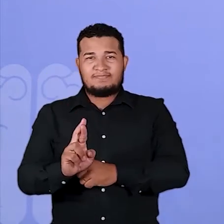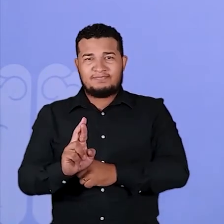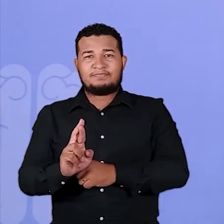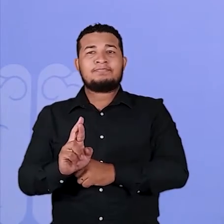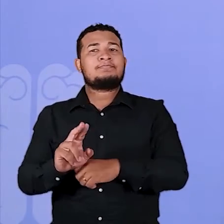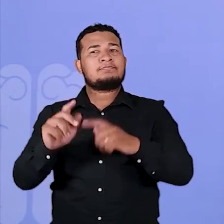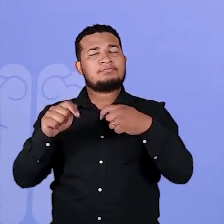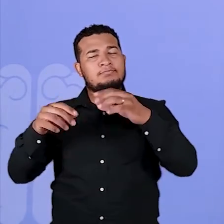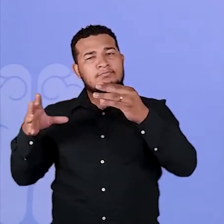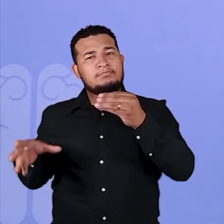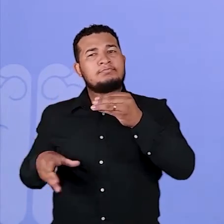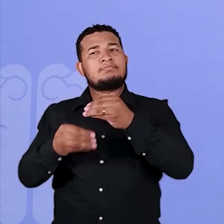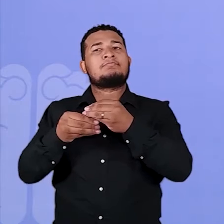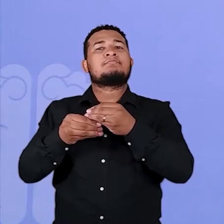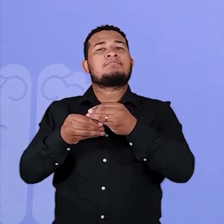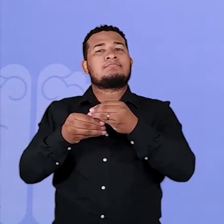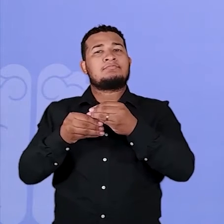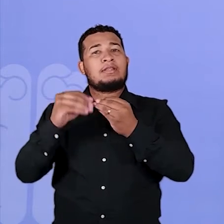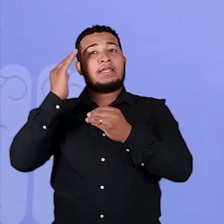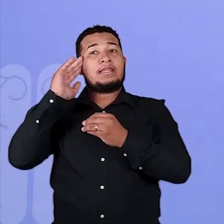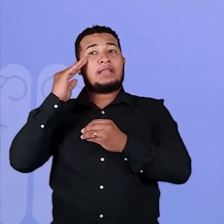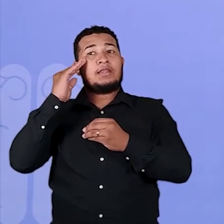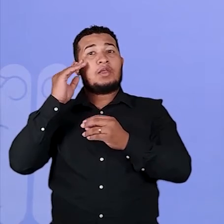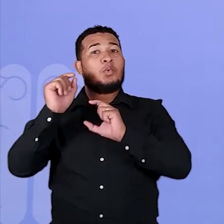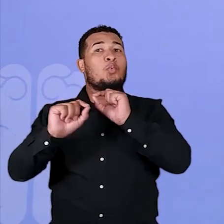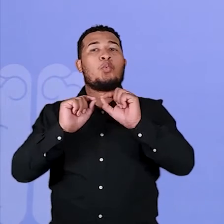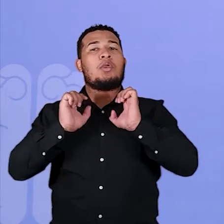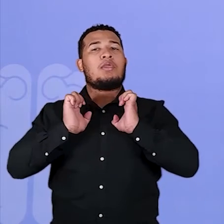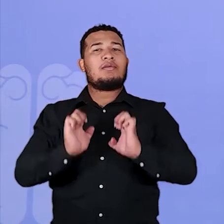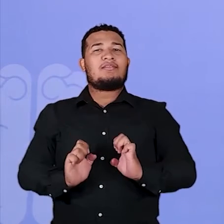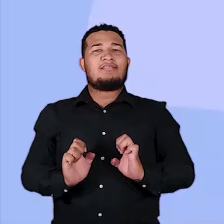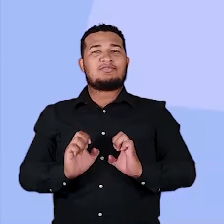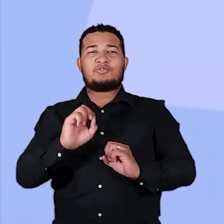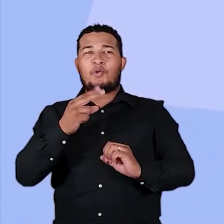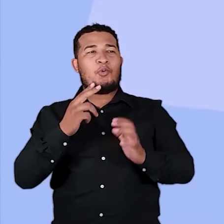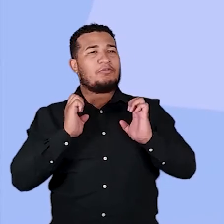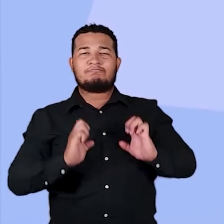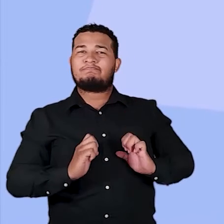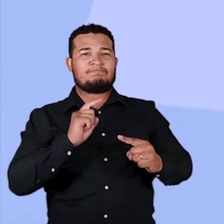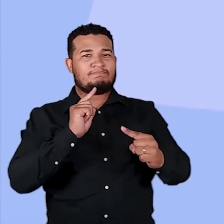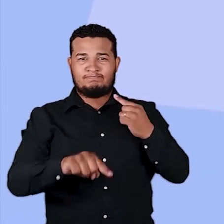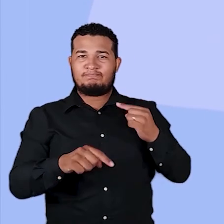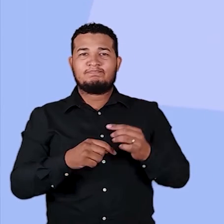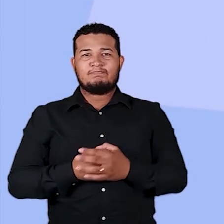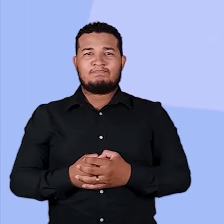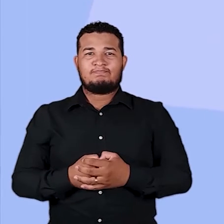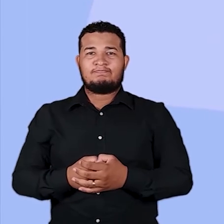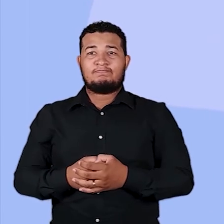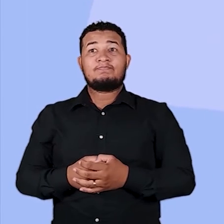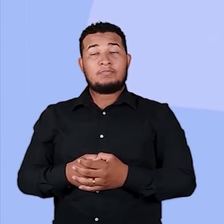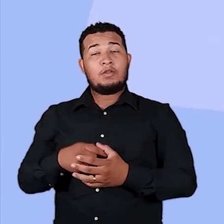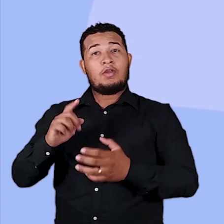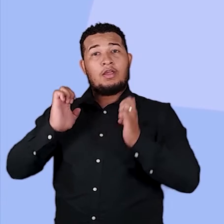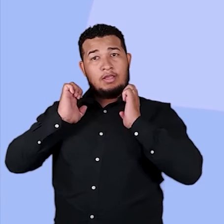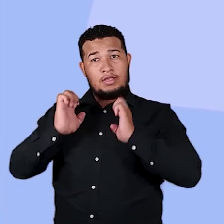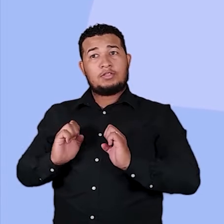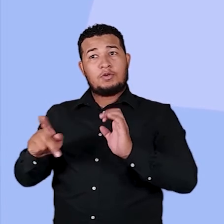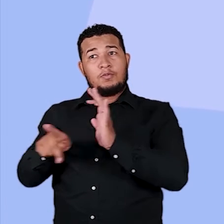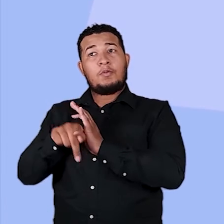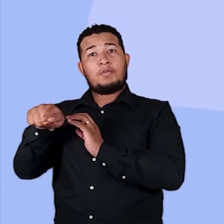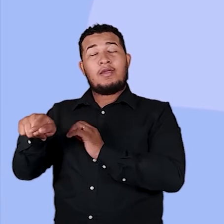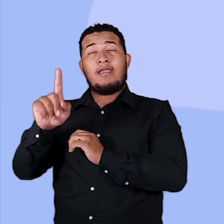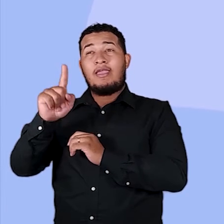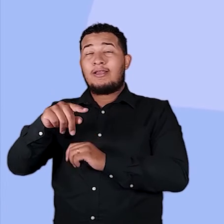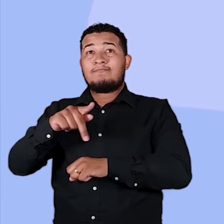razão, conceber o que é ético ou não. A ética de Kant, ela é